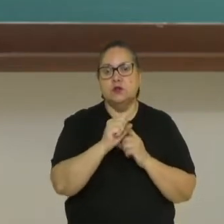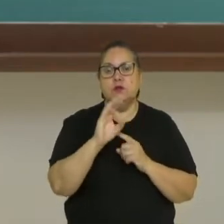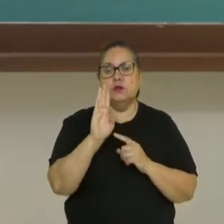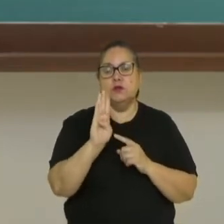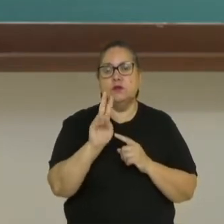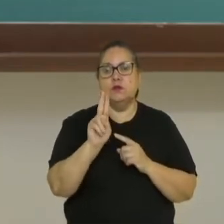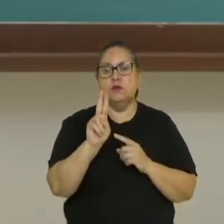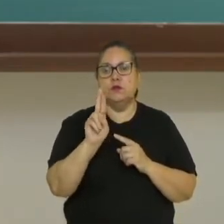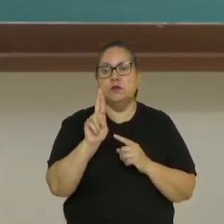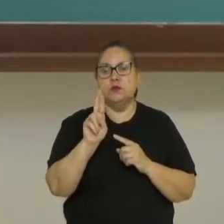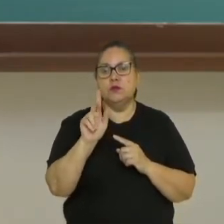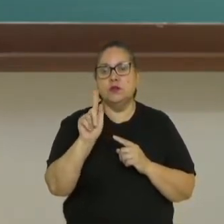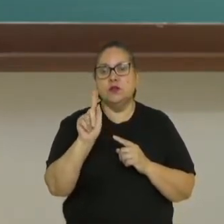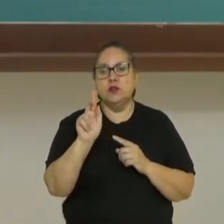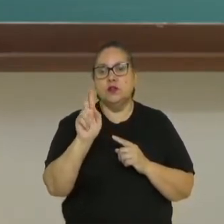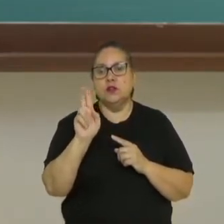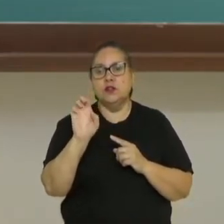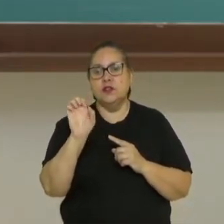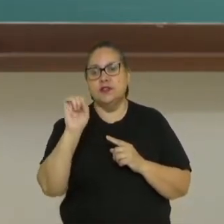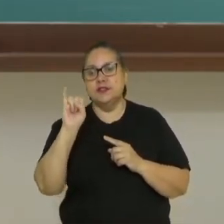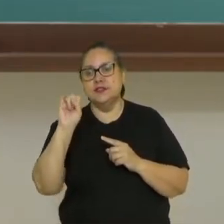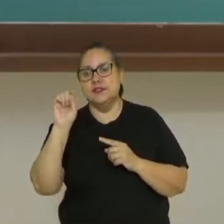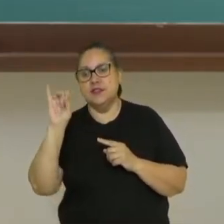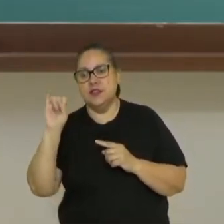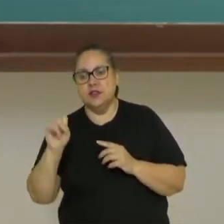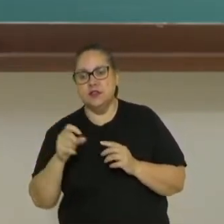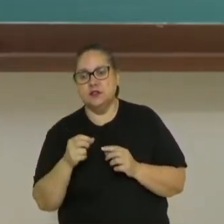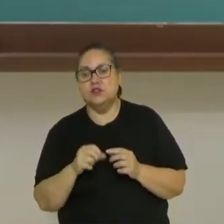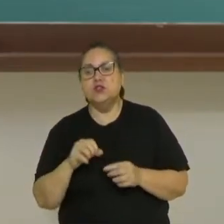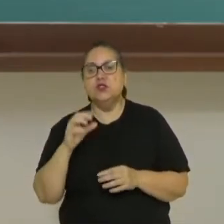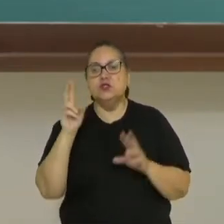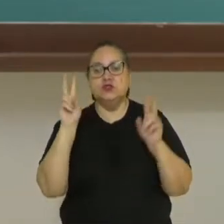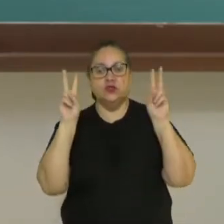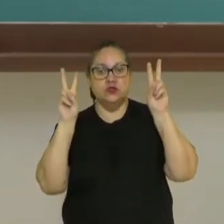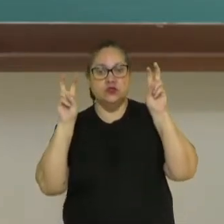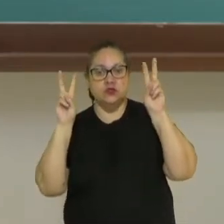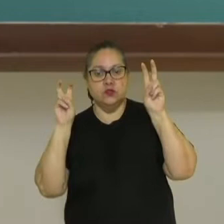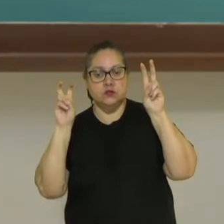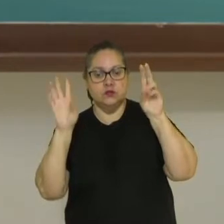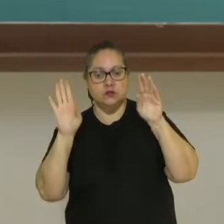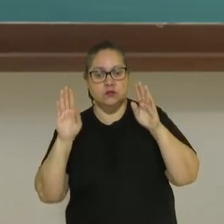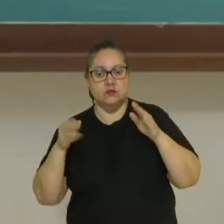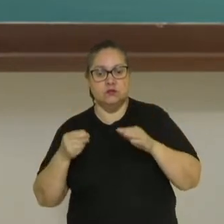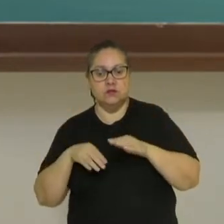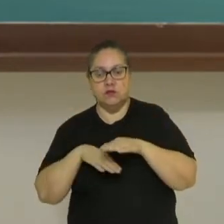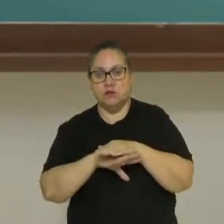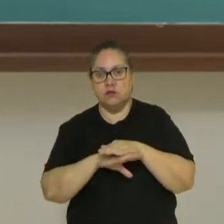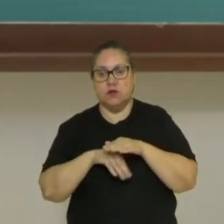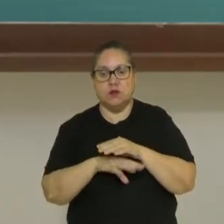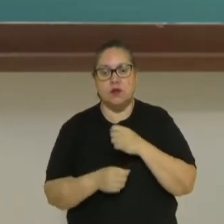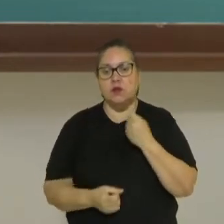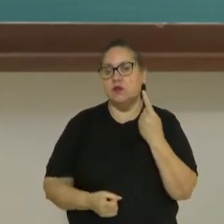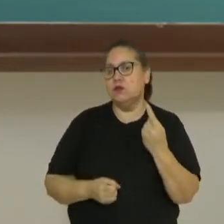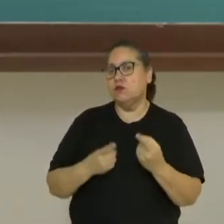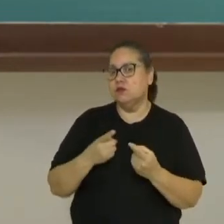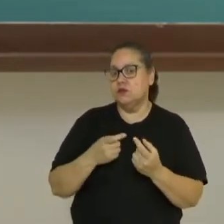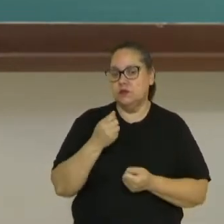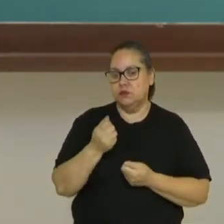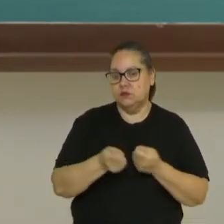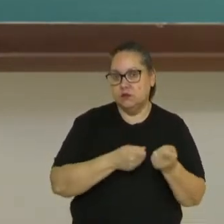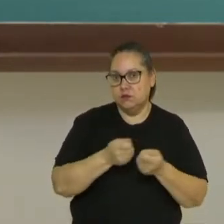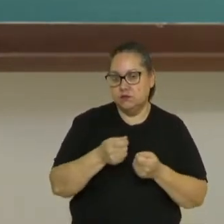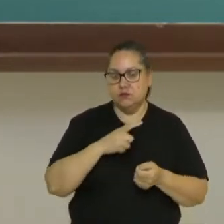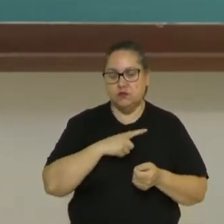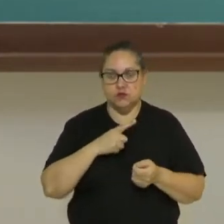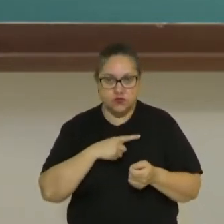os senhores feudais passaram a comercializar títulos. E, entre esses títulos, alguns comerciantes que